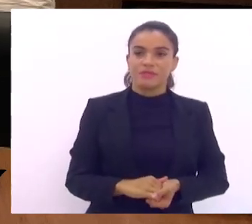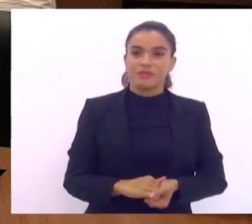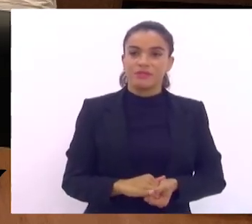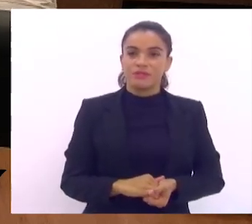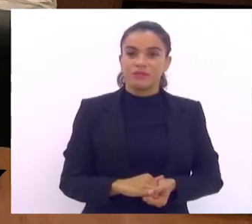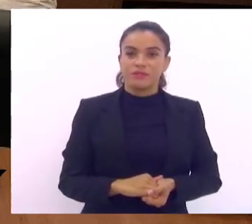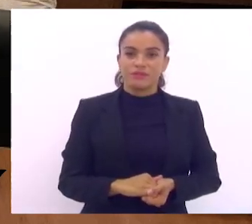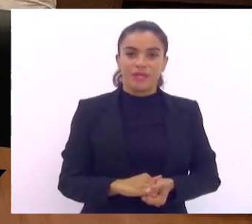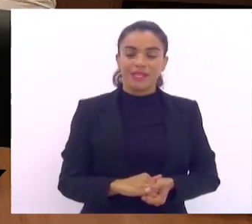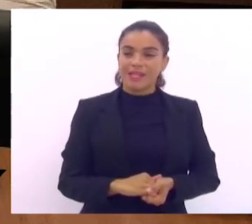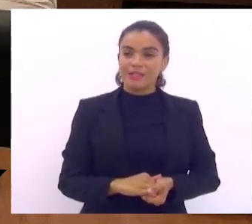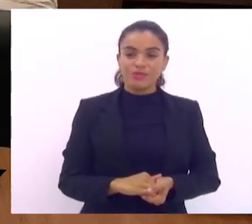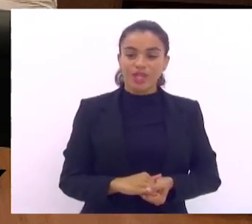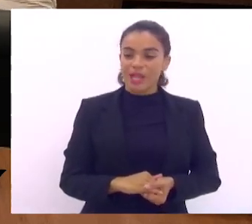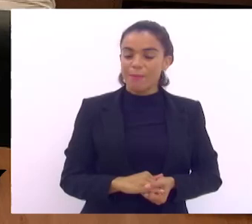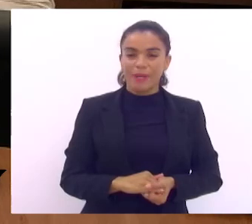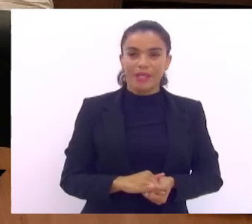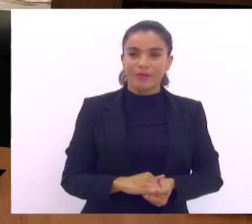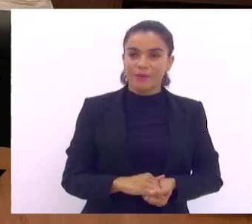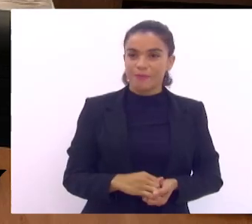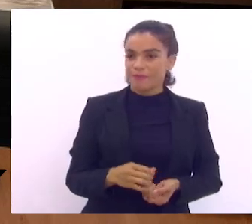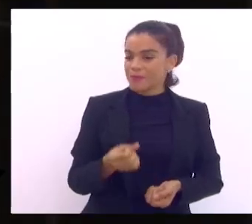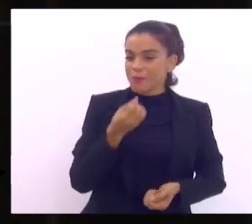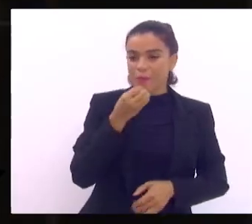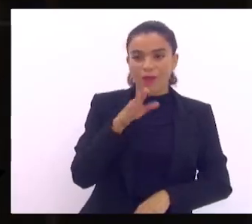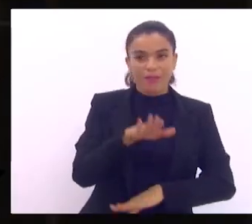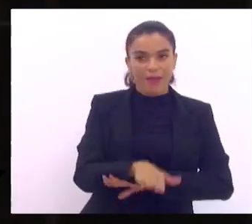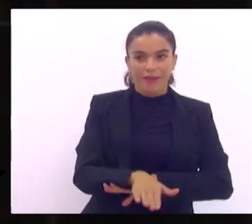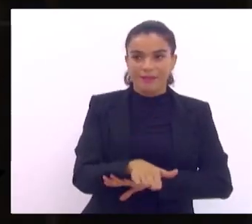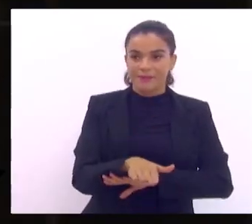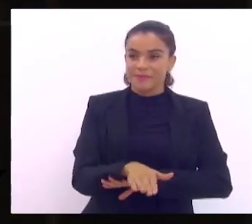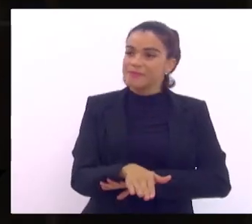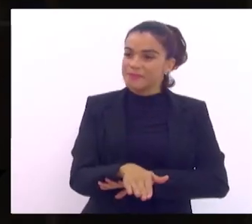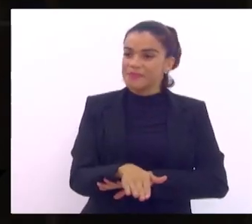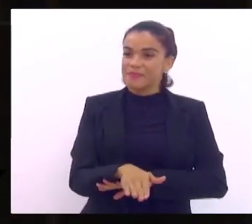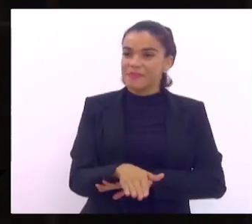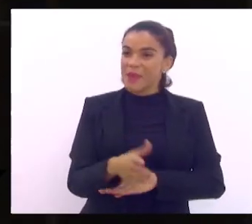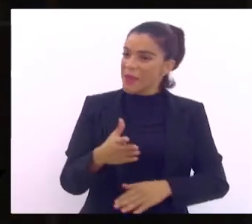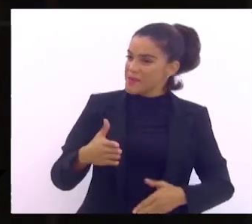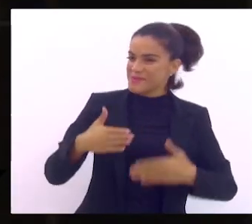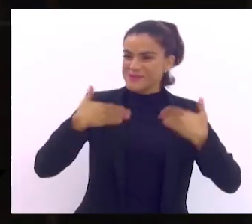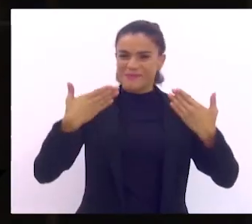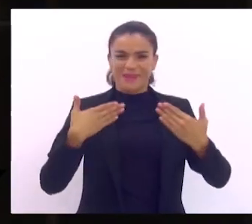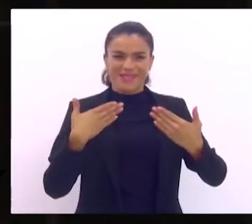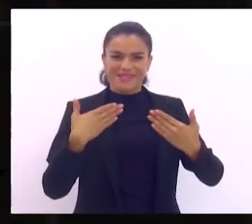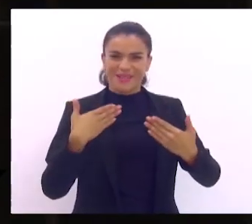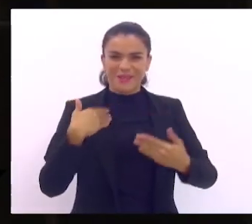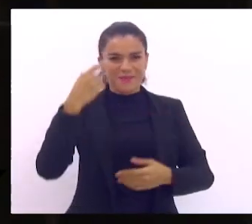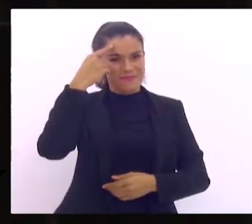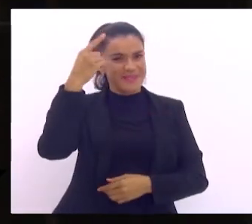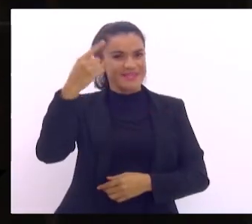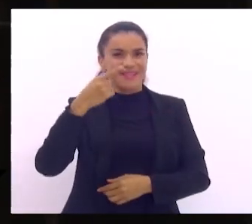Bom dia a todos. Boa tarde, quase já, né? Boa tarde já. Me pegaram de surpresa, não ia falar não.